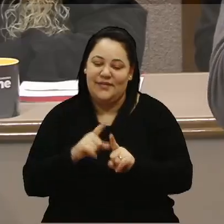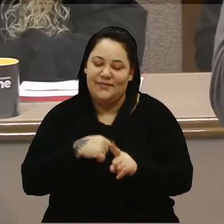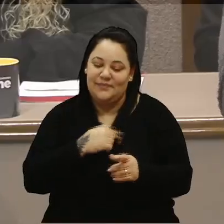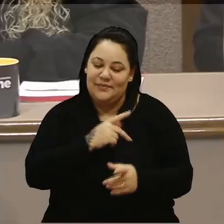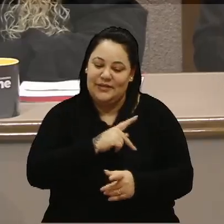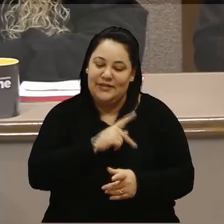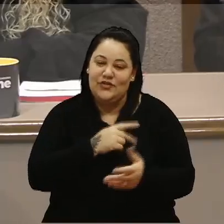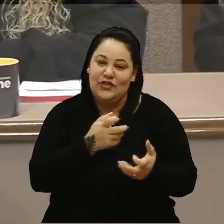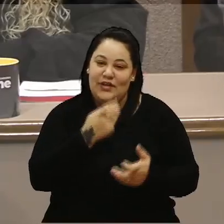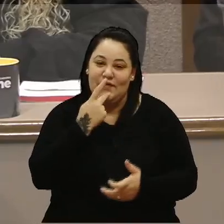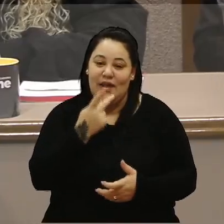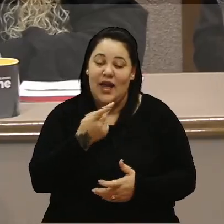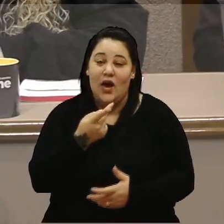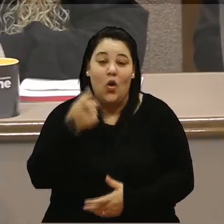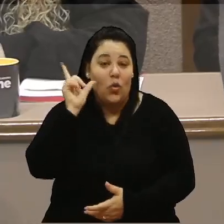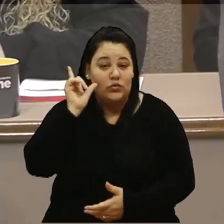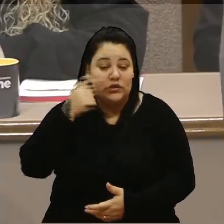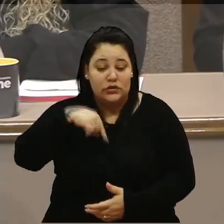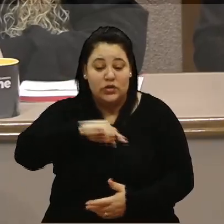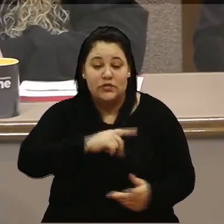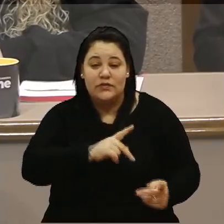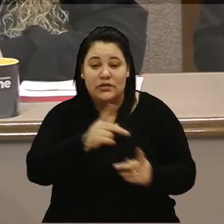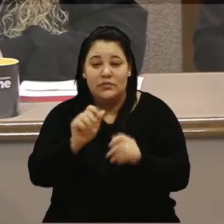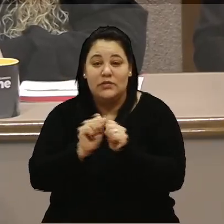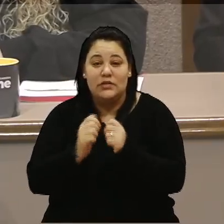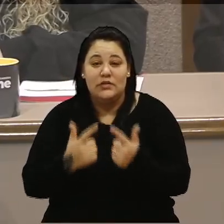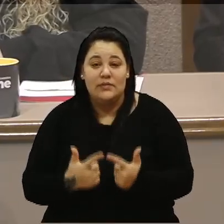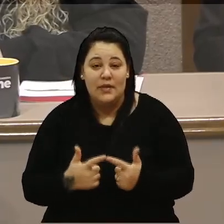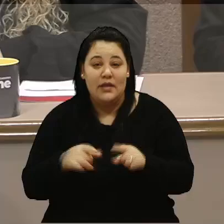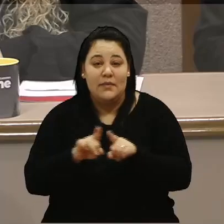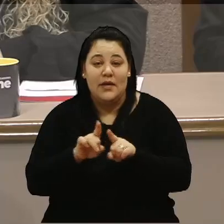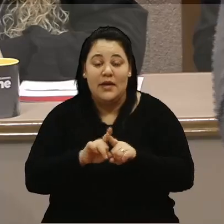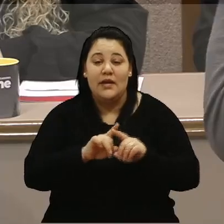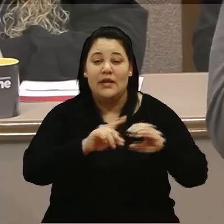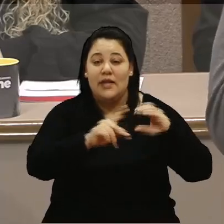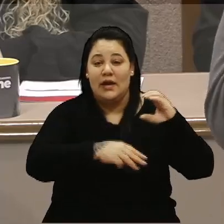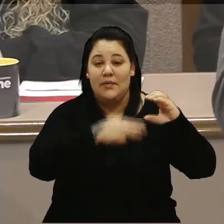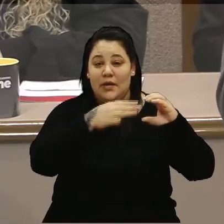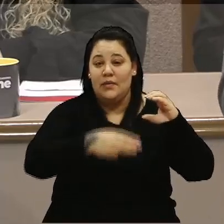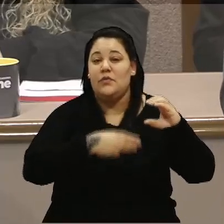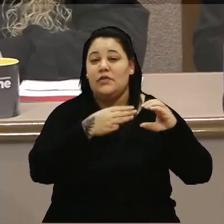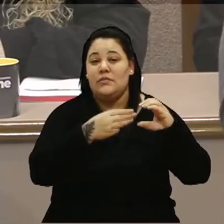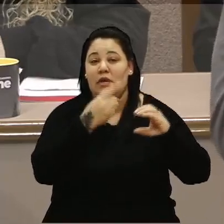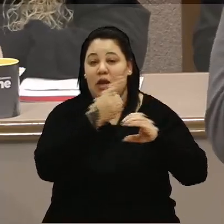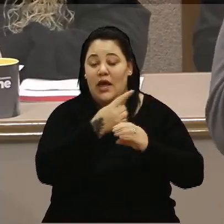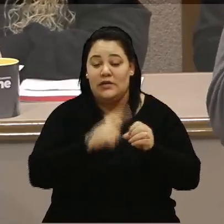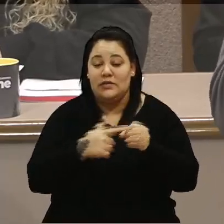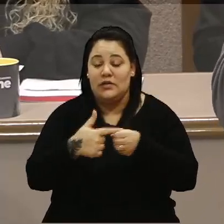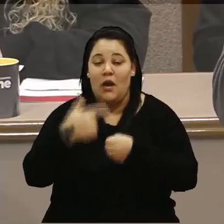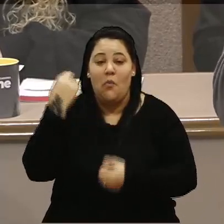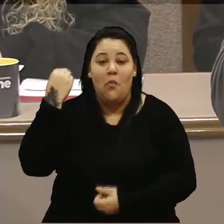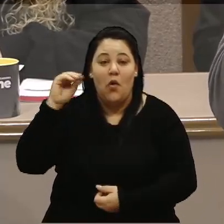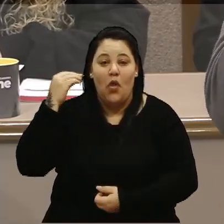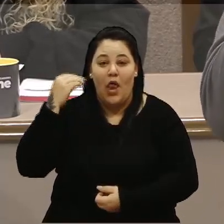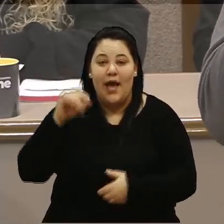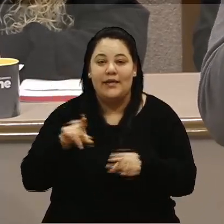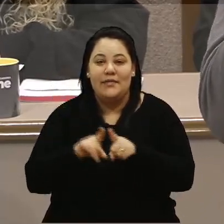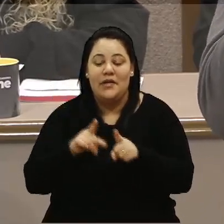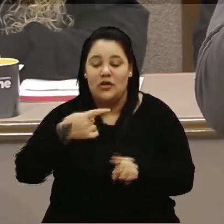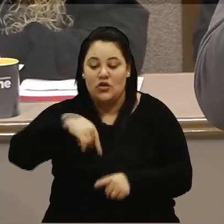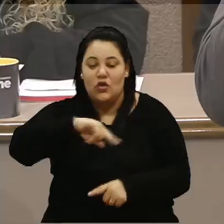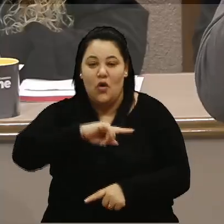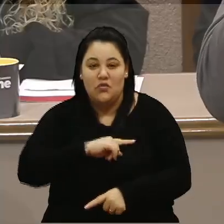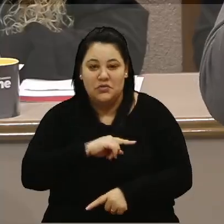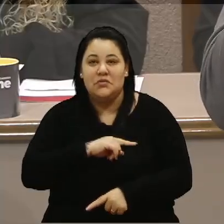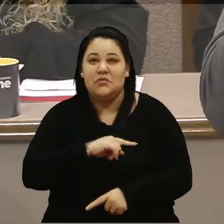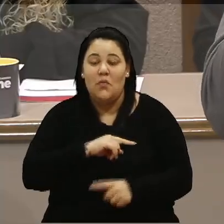a nossa visita ontem na Assembleia Legislativa, né, e na Câmara Municipal de Vereadores da cidade de Porto Alegre, onde fomos